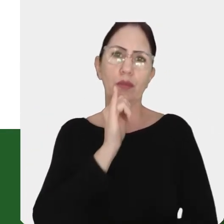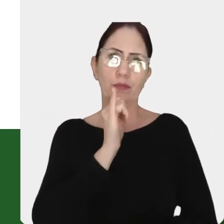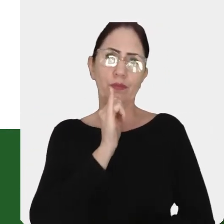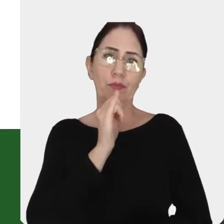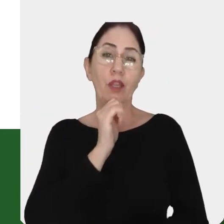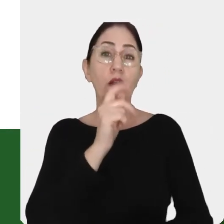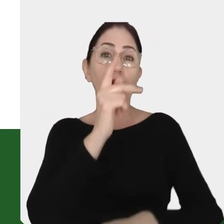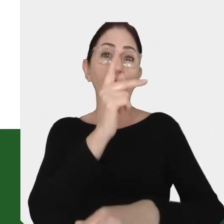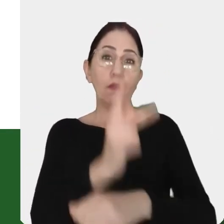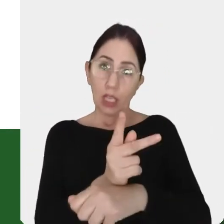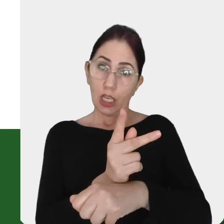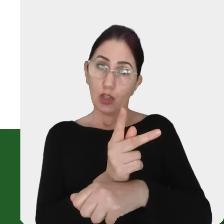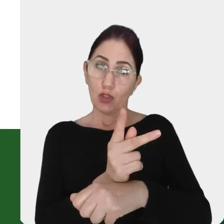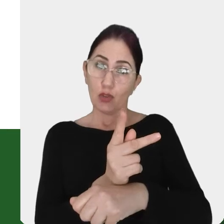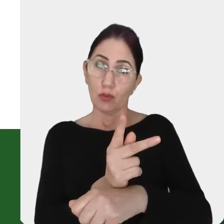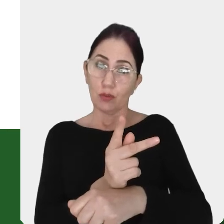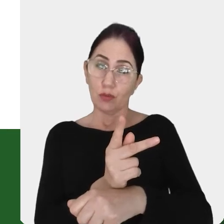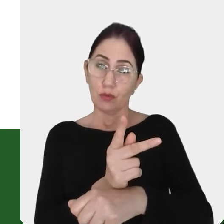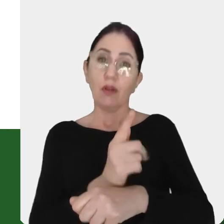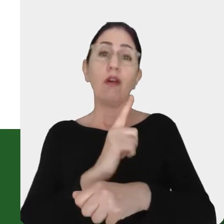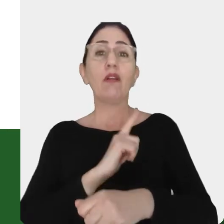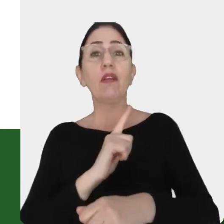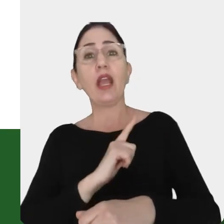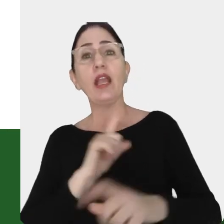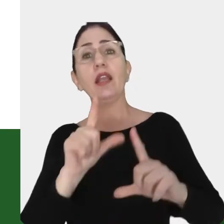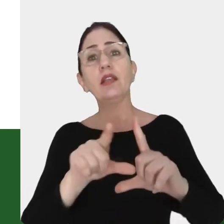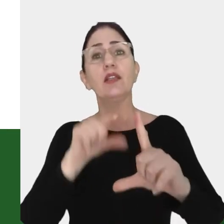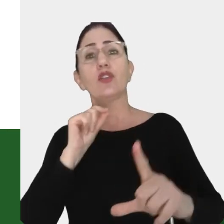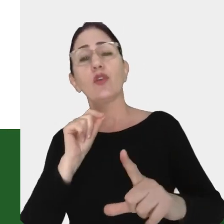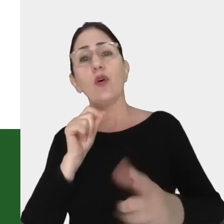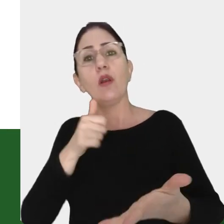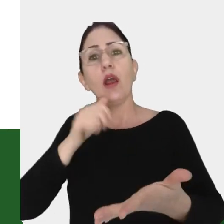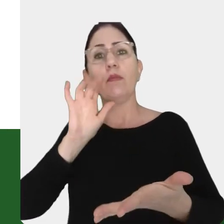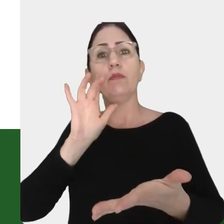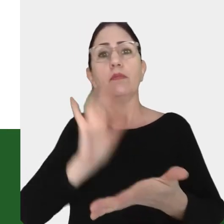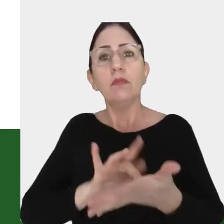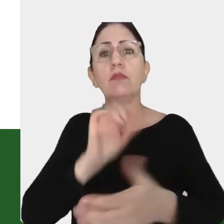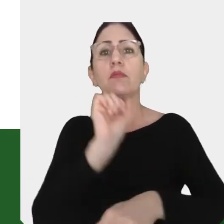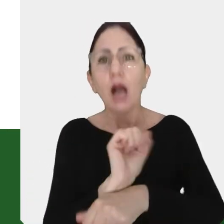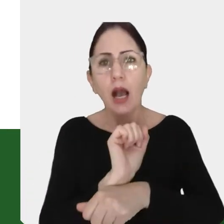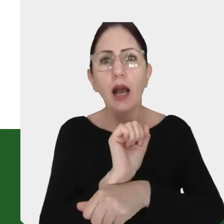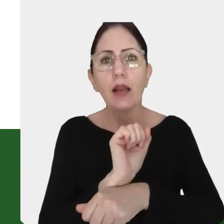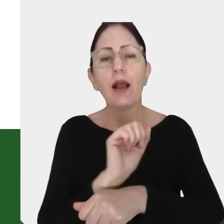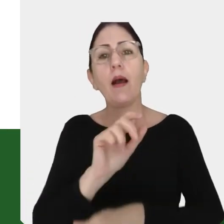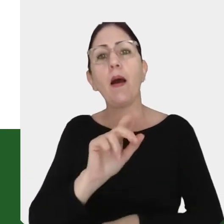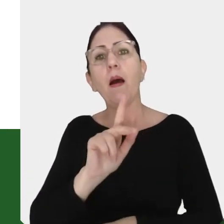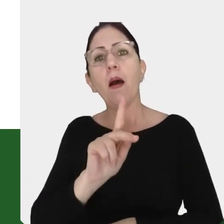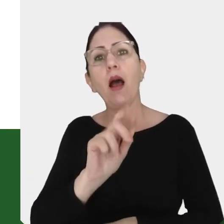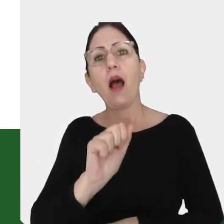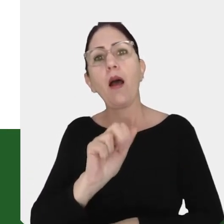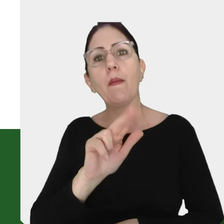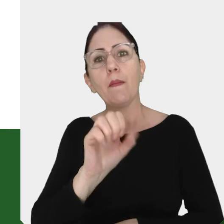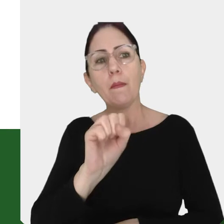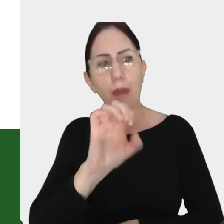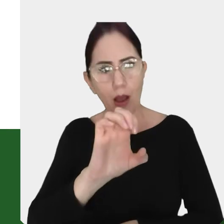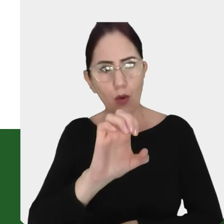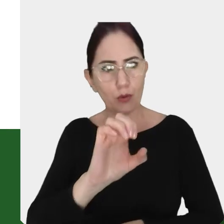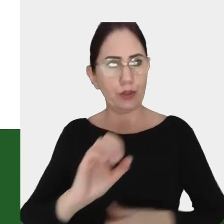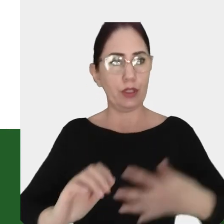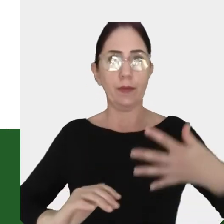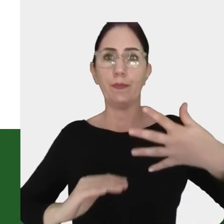um vídeo, algo, às vezes a gente só tem a opção de apertar play e parar. Então, a gente tem algo mais reativo.